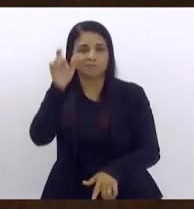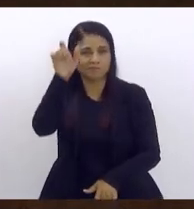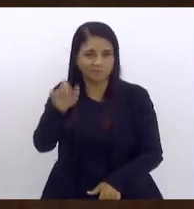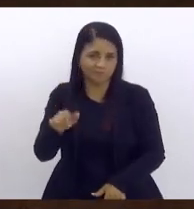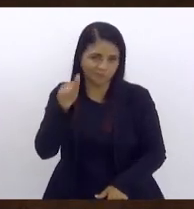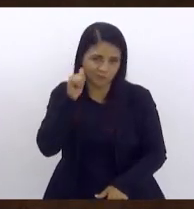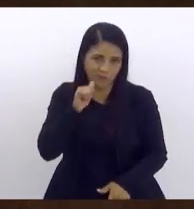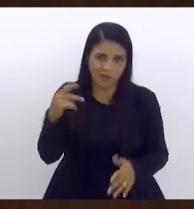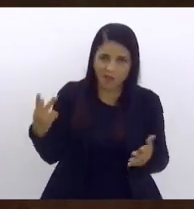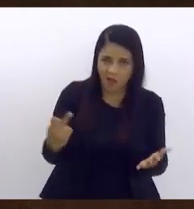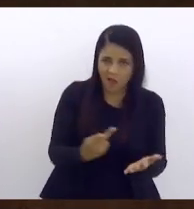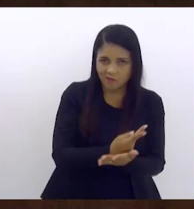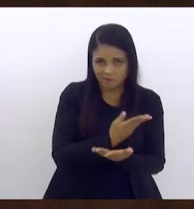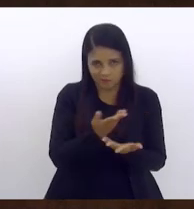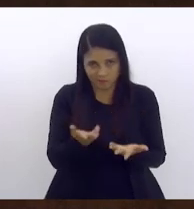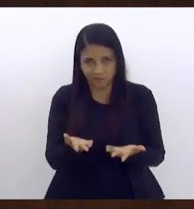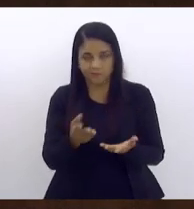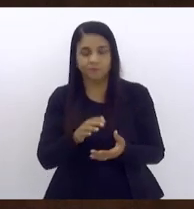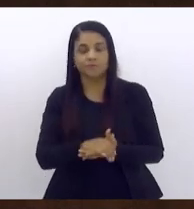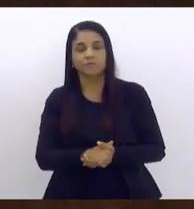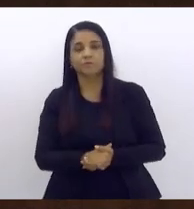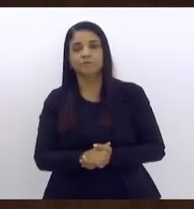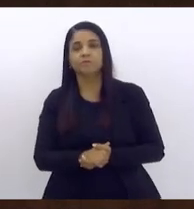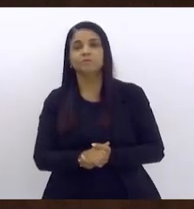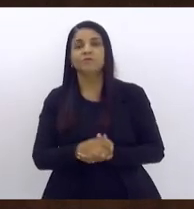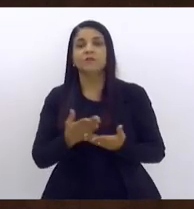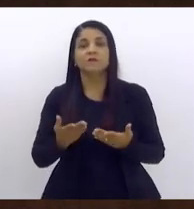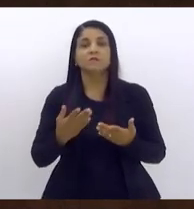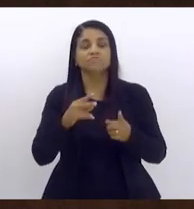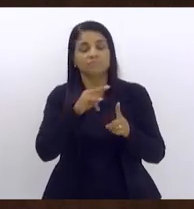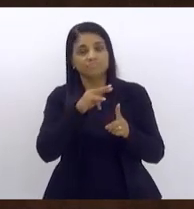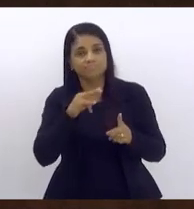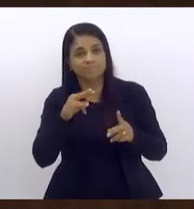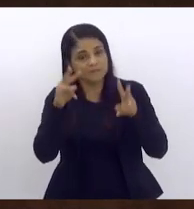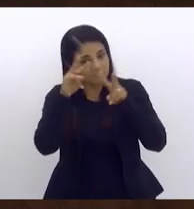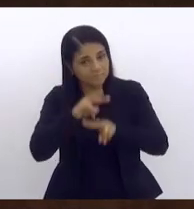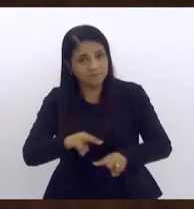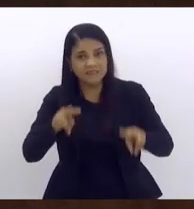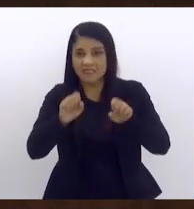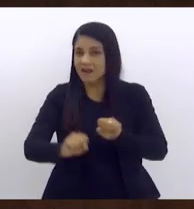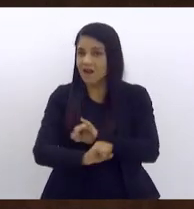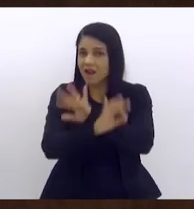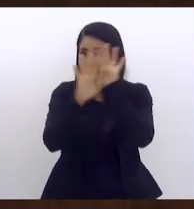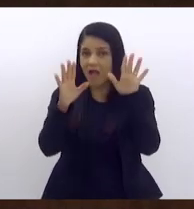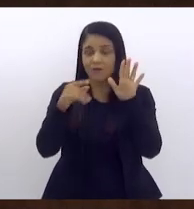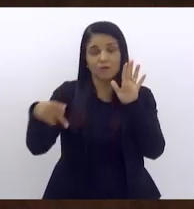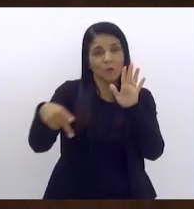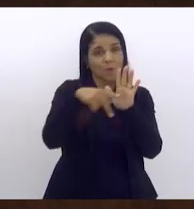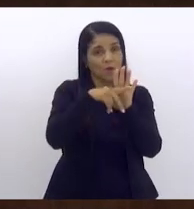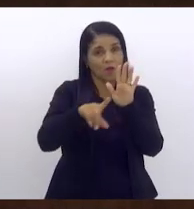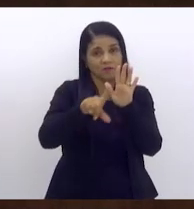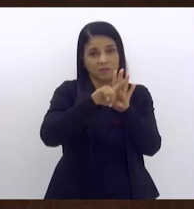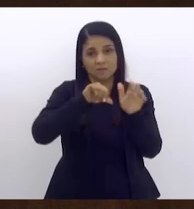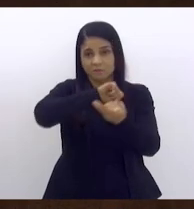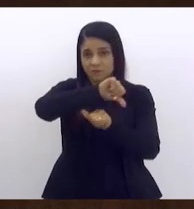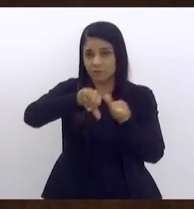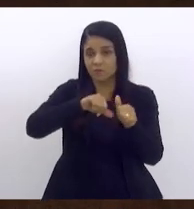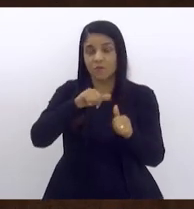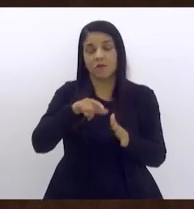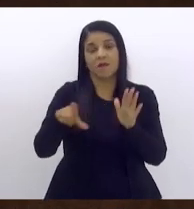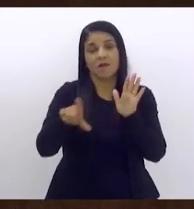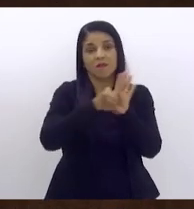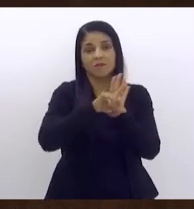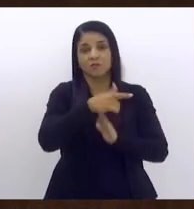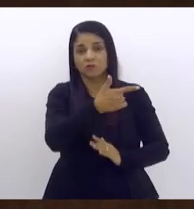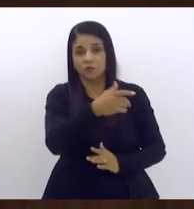é que fica evidente que, nesse projeto, que é a alteração de uma lei, é uma lei de